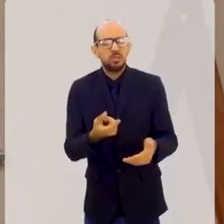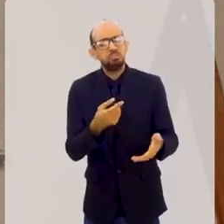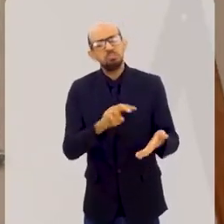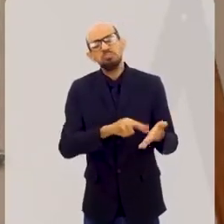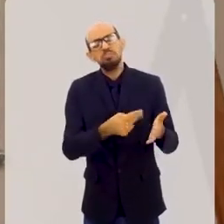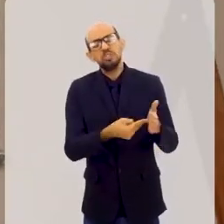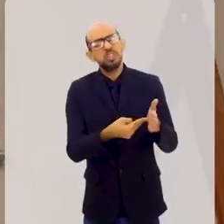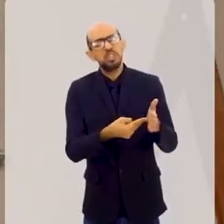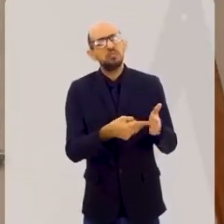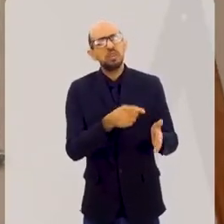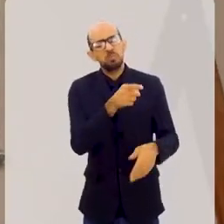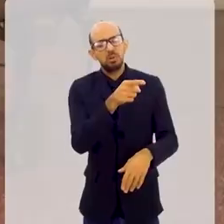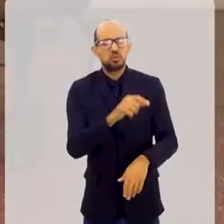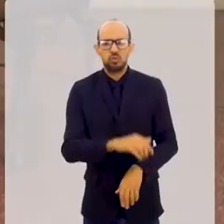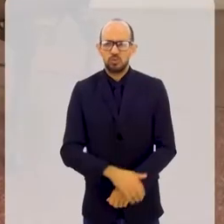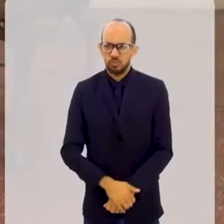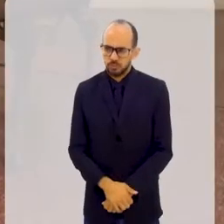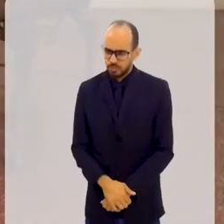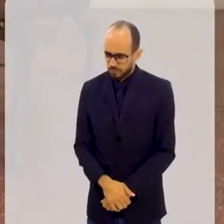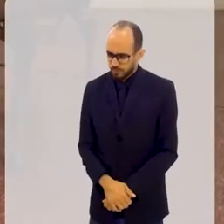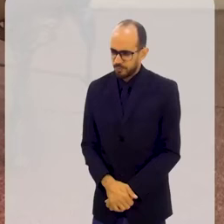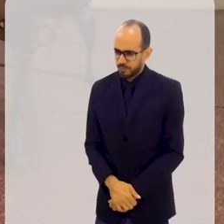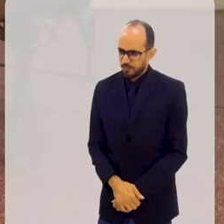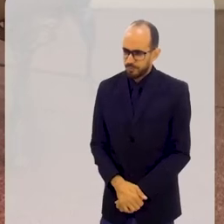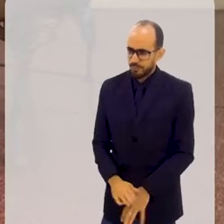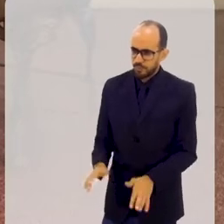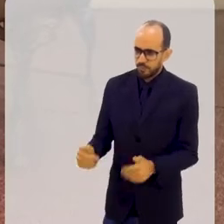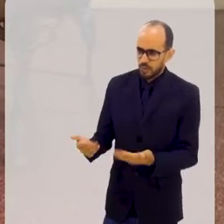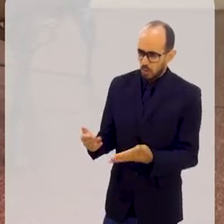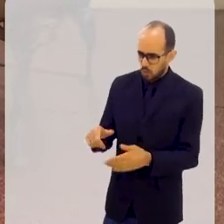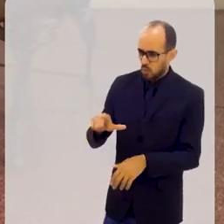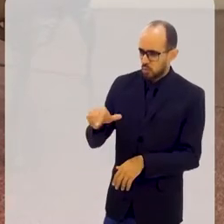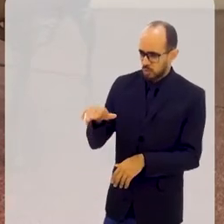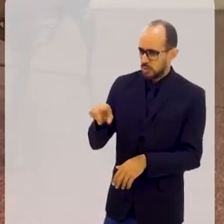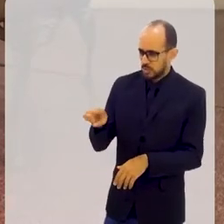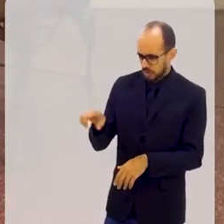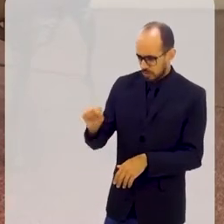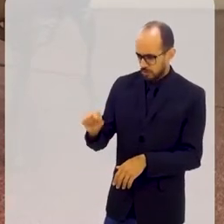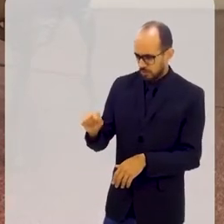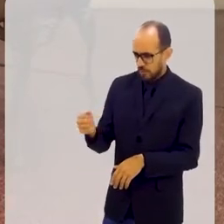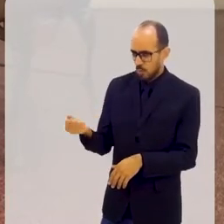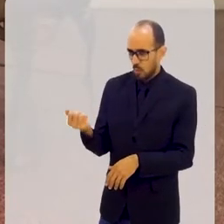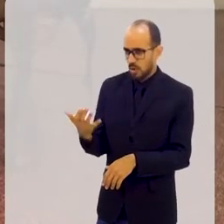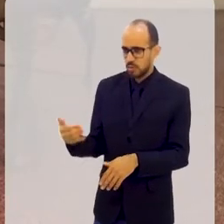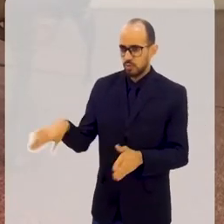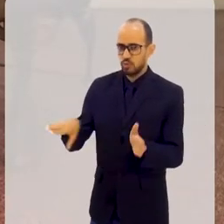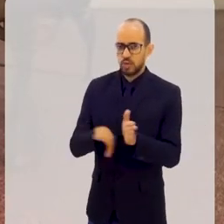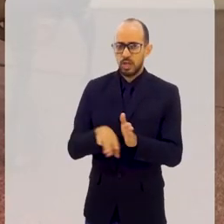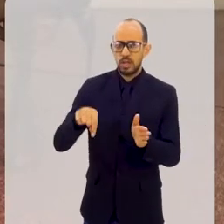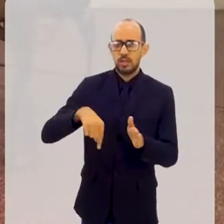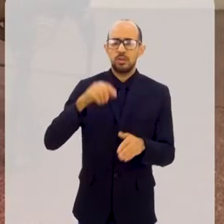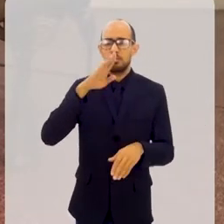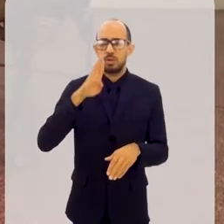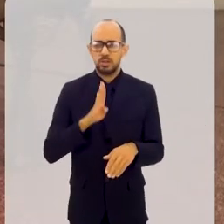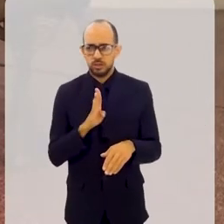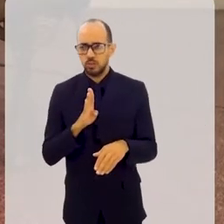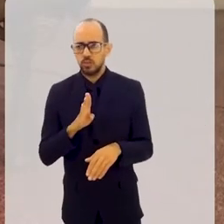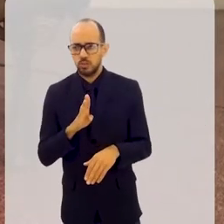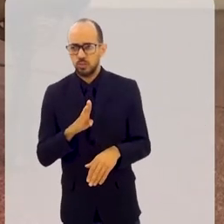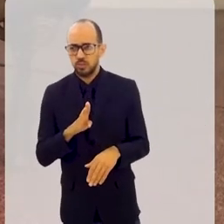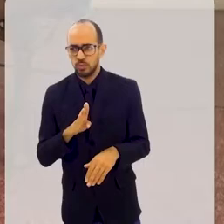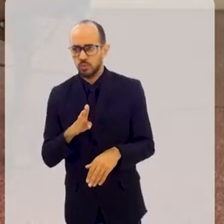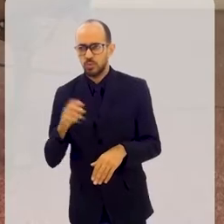a festa da África para vocês Luzia na verdade quando cheguei no Brasil e perceber como que pessoas